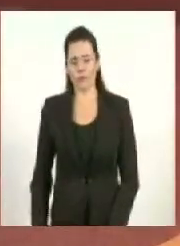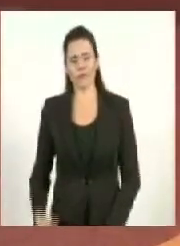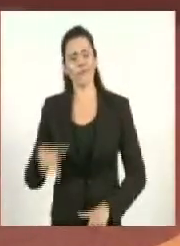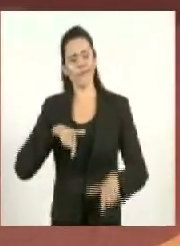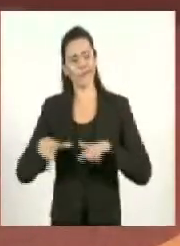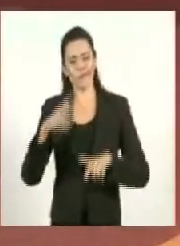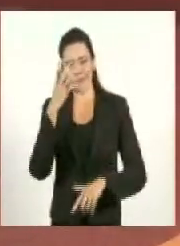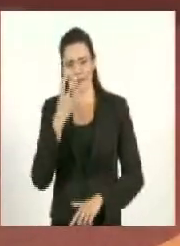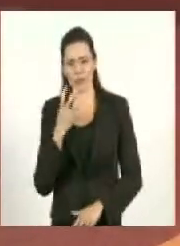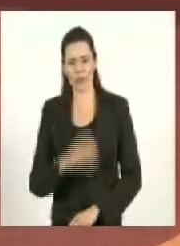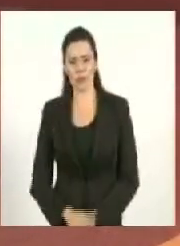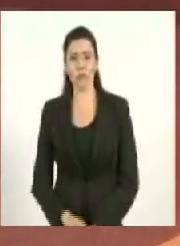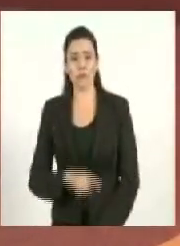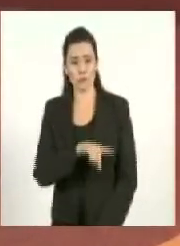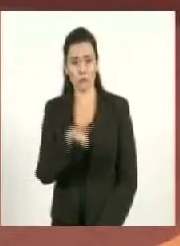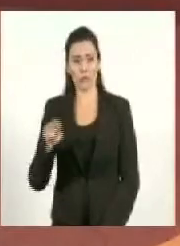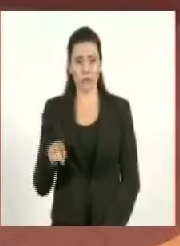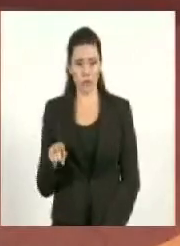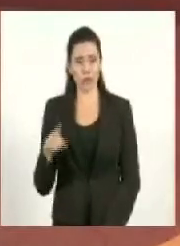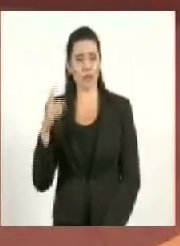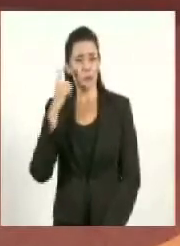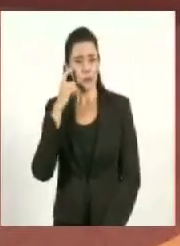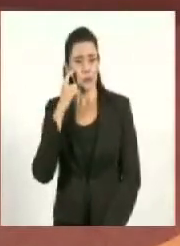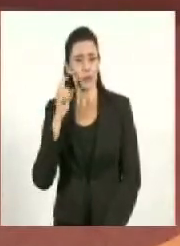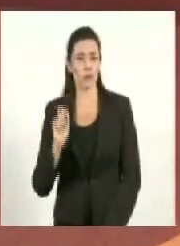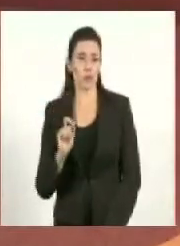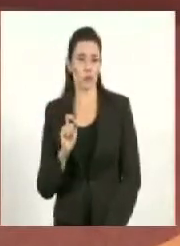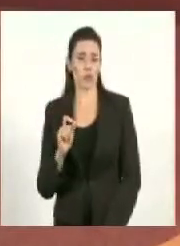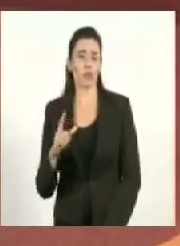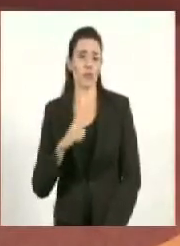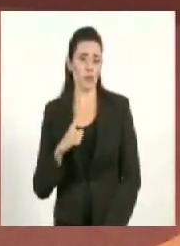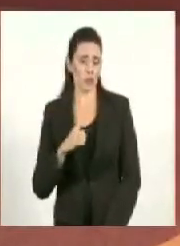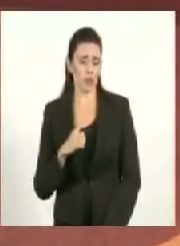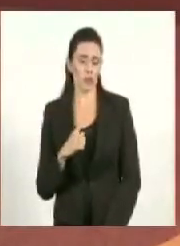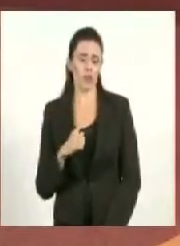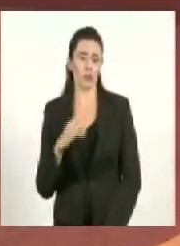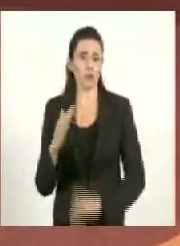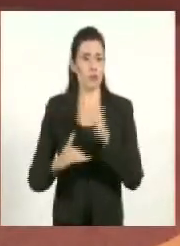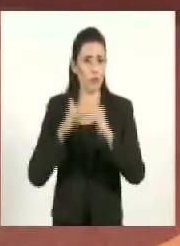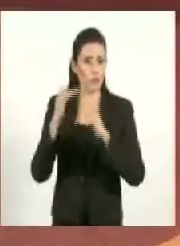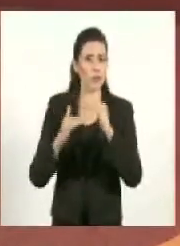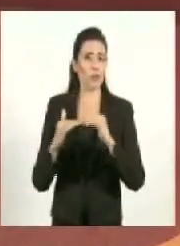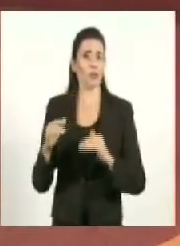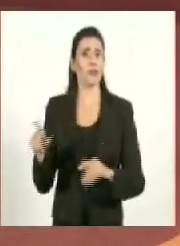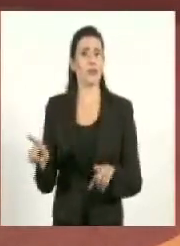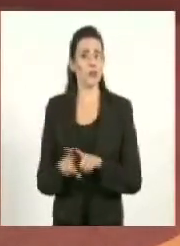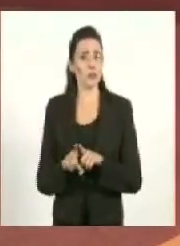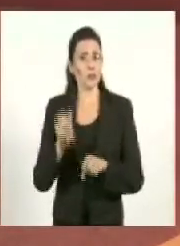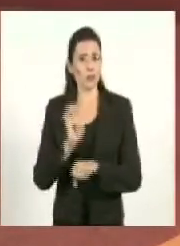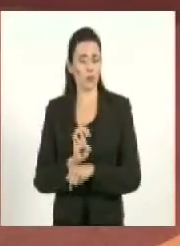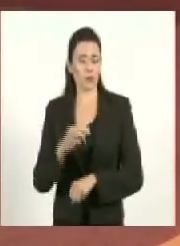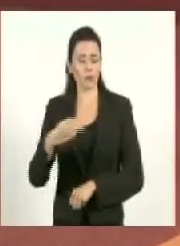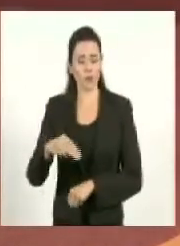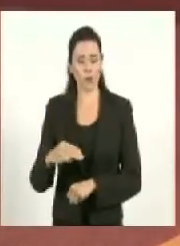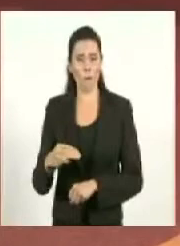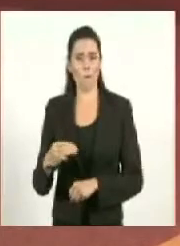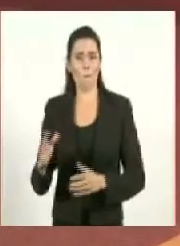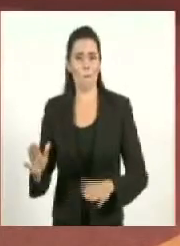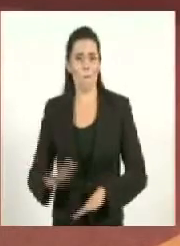tantas melhorias assim e o povo está reclamando à toa, que subam nessa tribuna e mostrem o que é